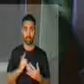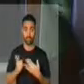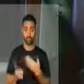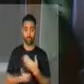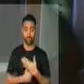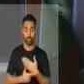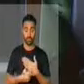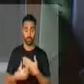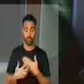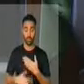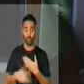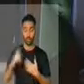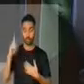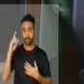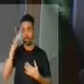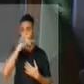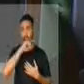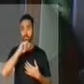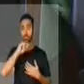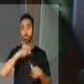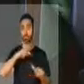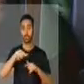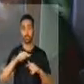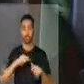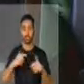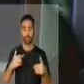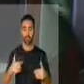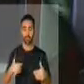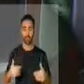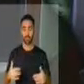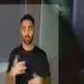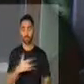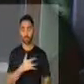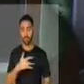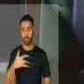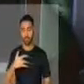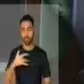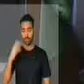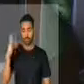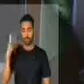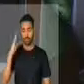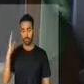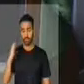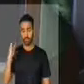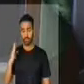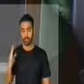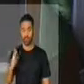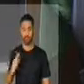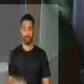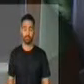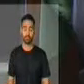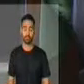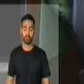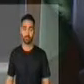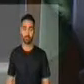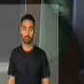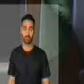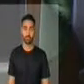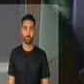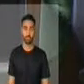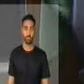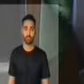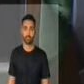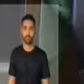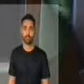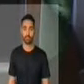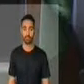difícil de conduzir o Ministério da Saúde no Brasil, eu me associo, senhor